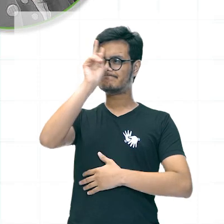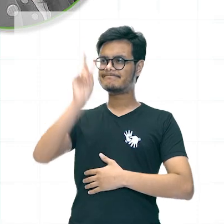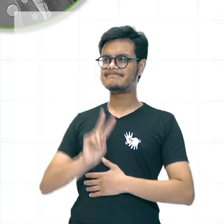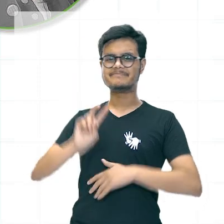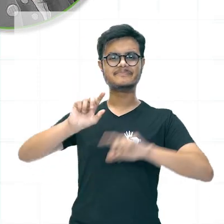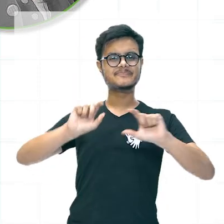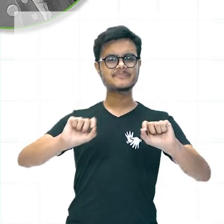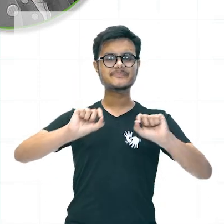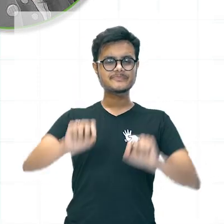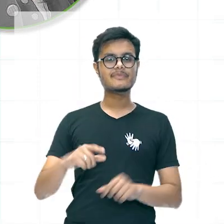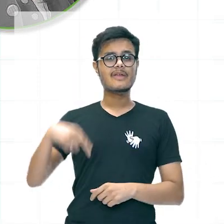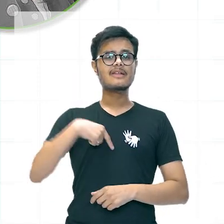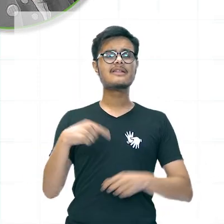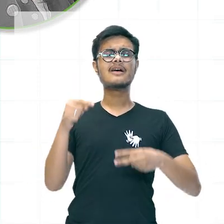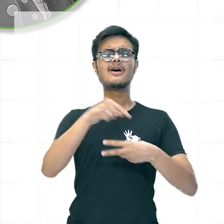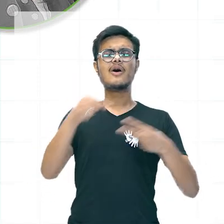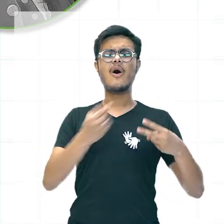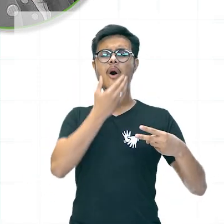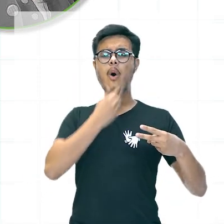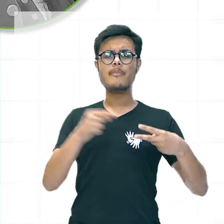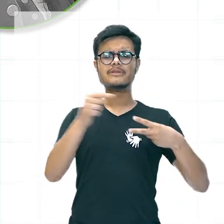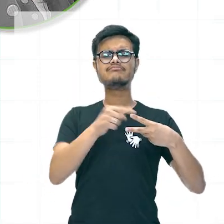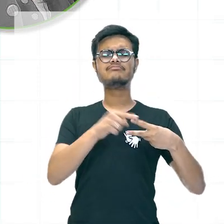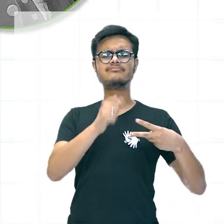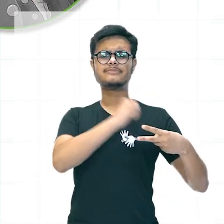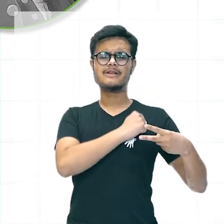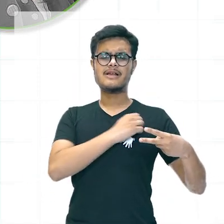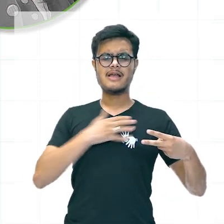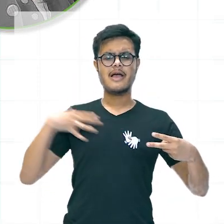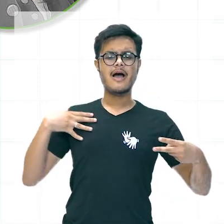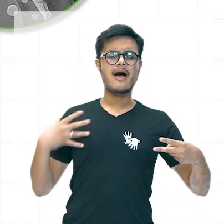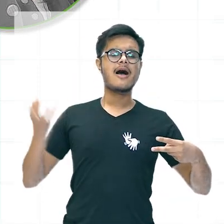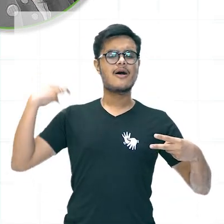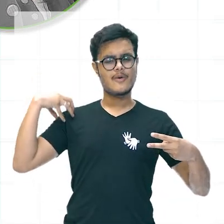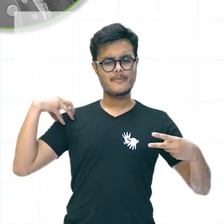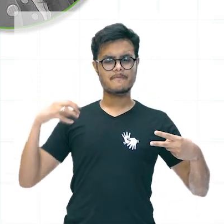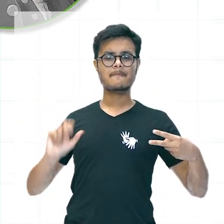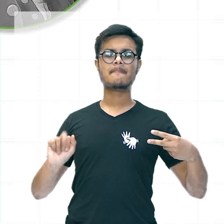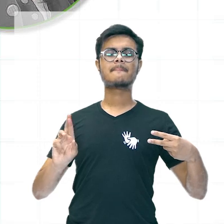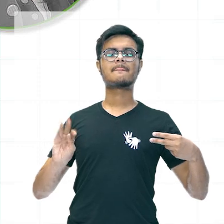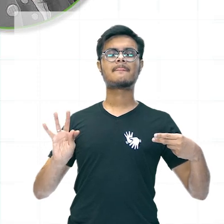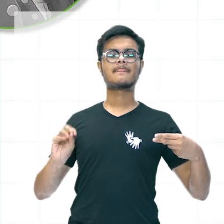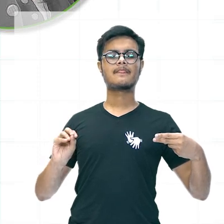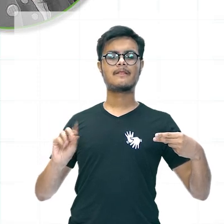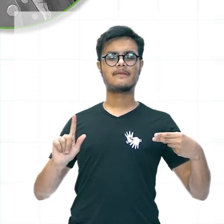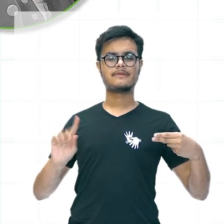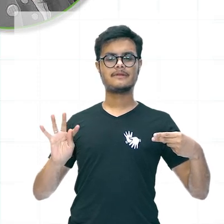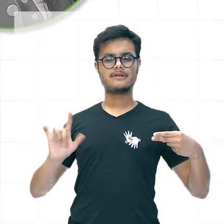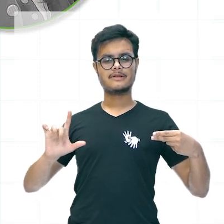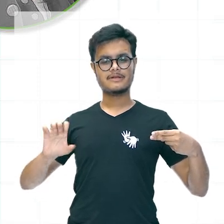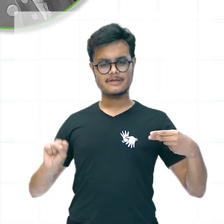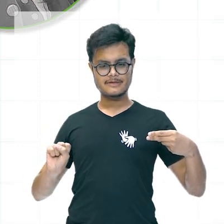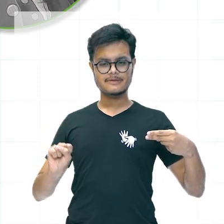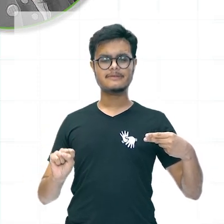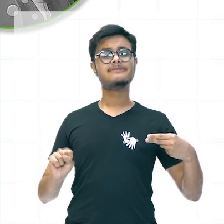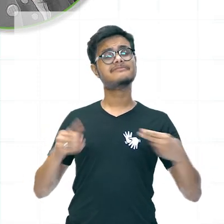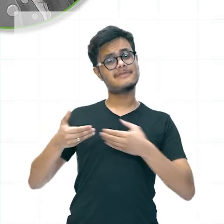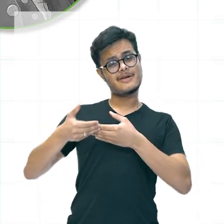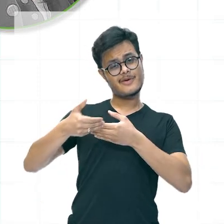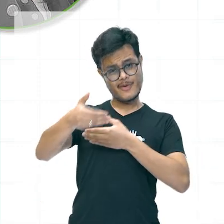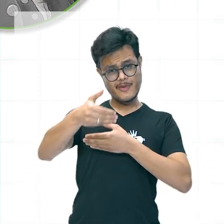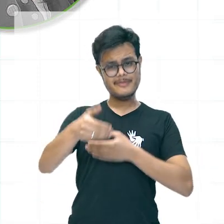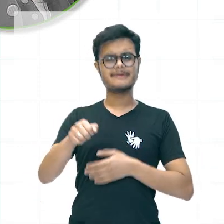classificação taxonômica, nós temos aí Aristóteles. Bom, esse filósofo foi o primeiro aí a dar início,